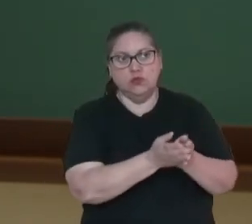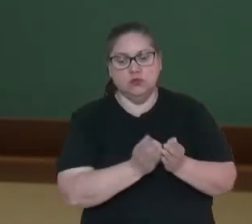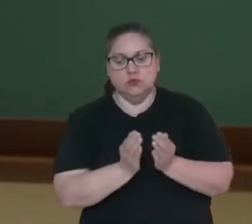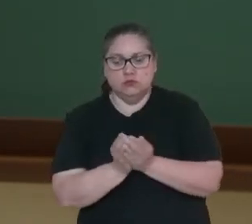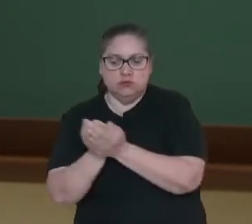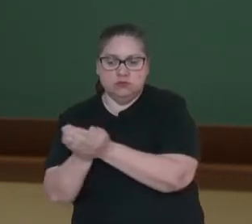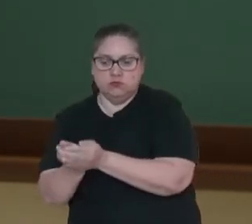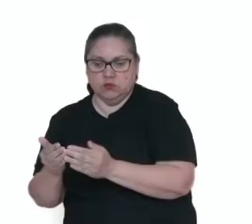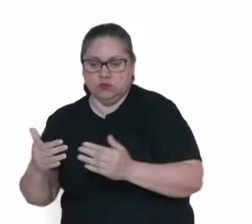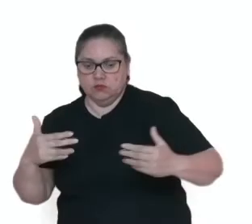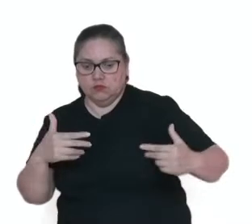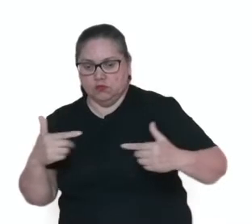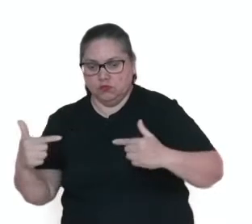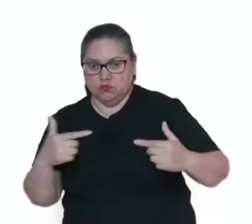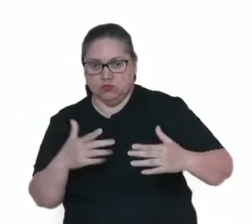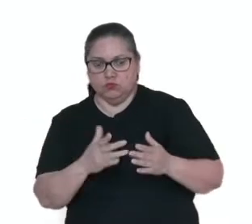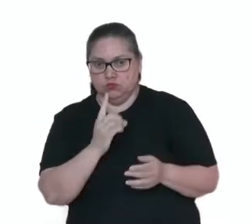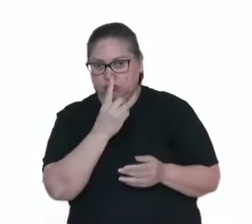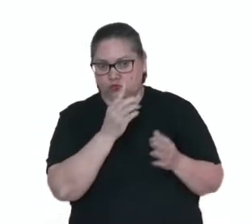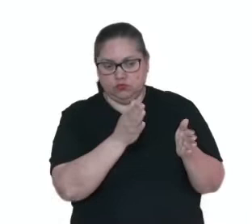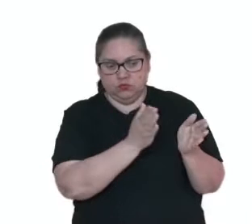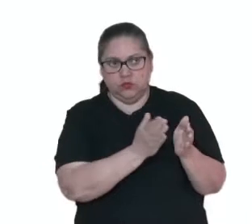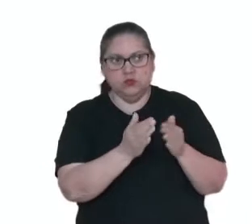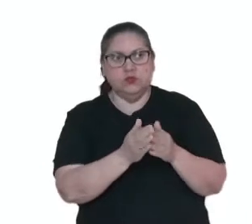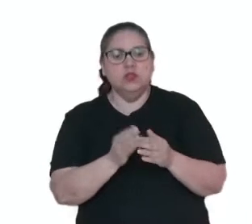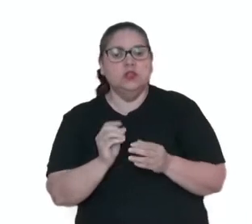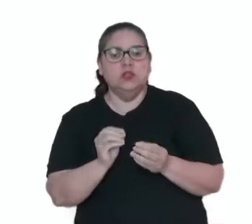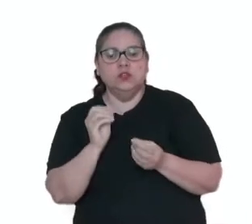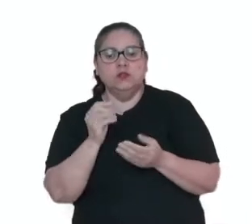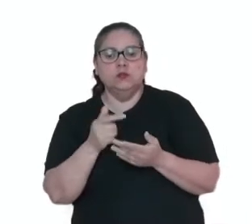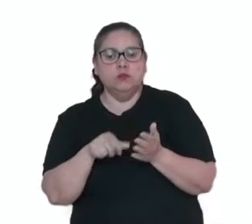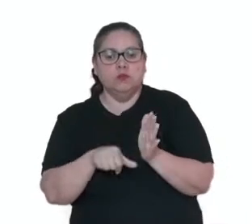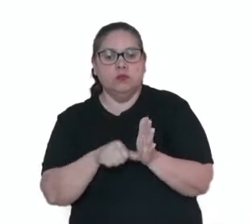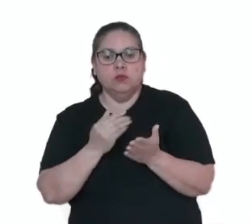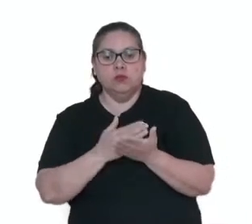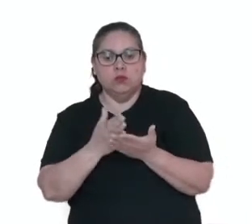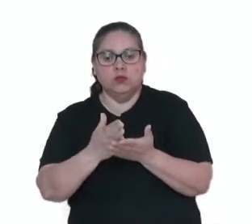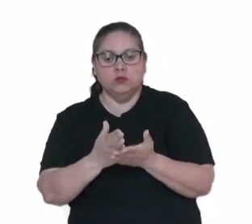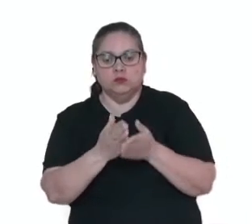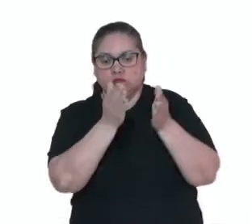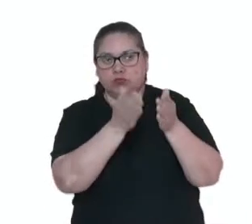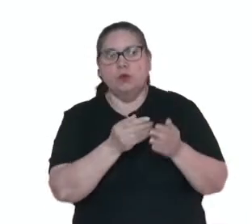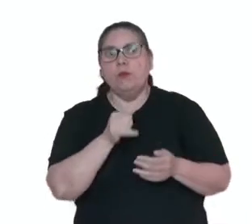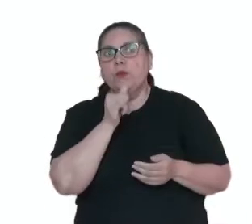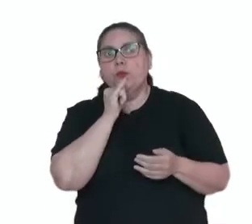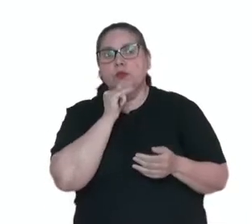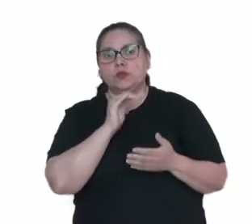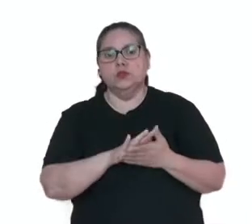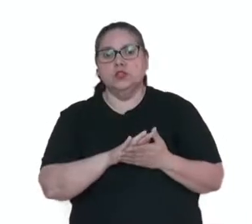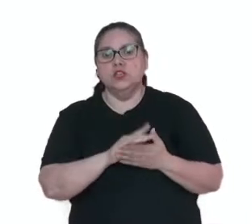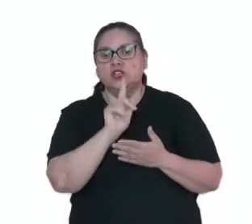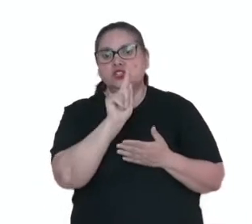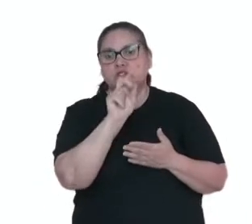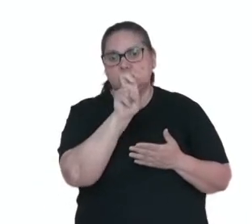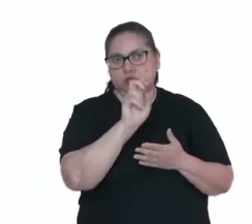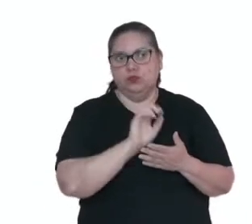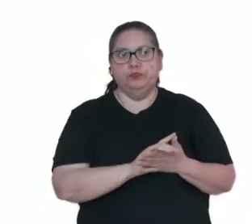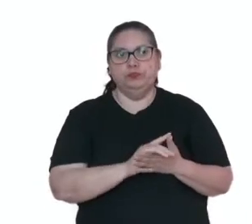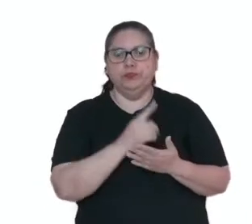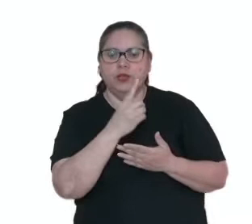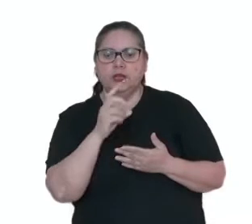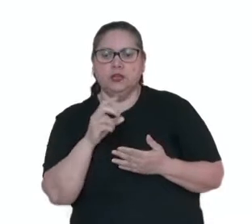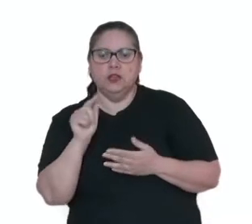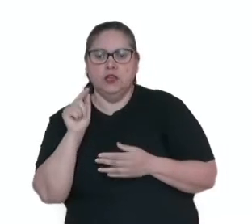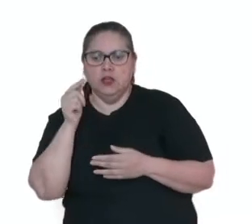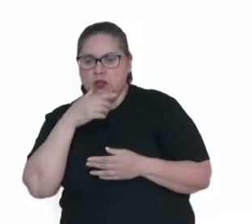de defesa, de um dos quadrados. Quem jogar primeiro indica uma posição, por exemplo, G5. Cada